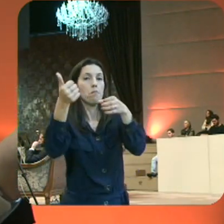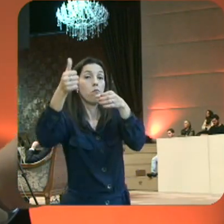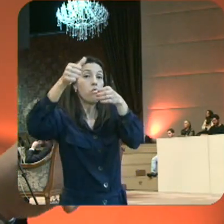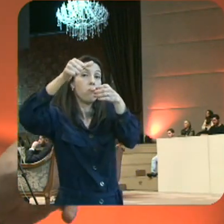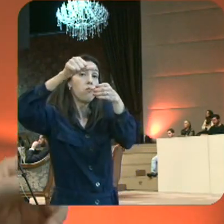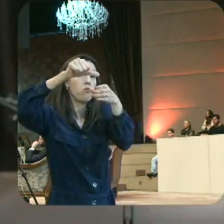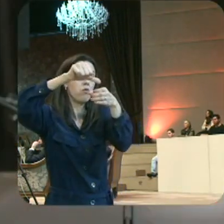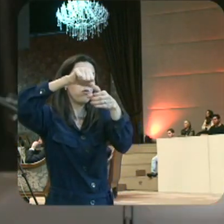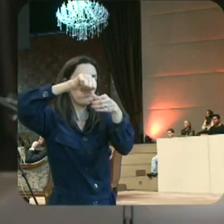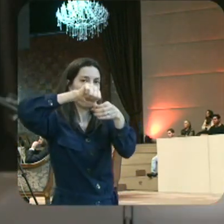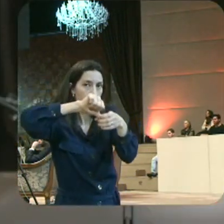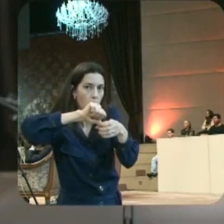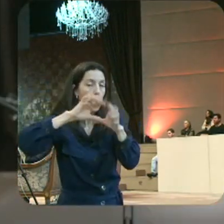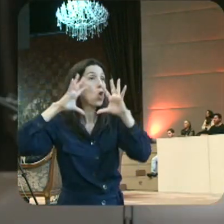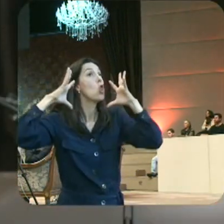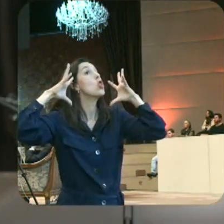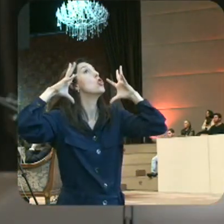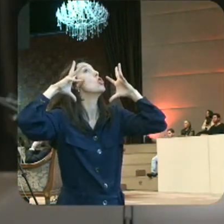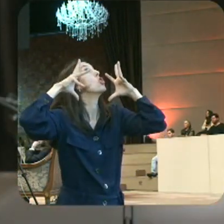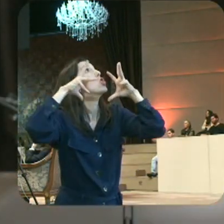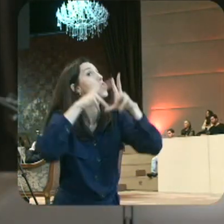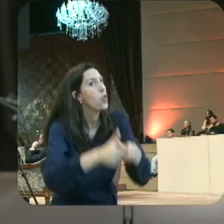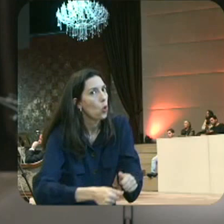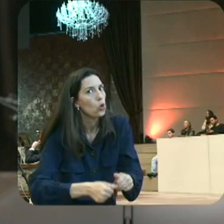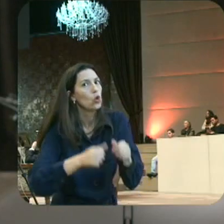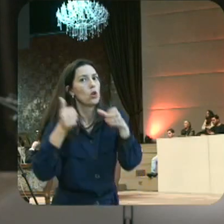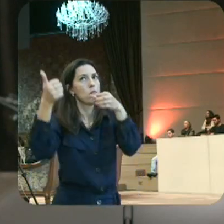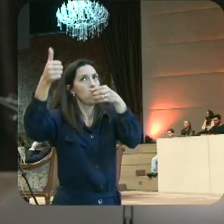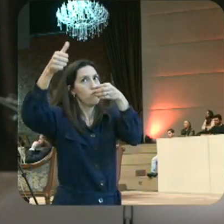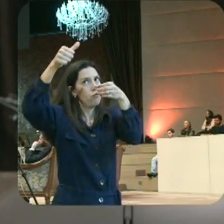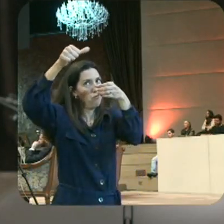ali. Coloque tudo.